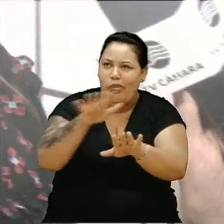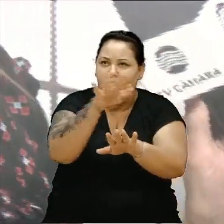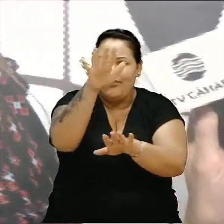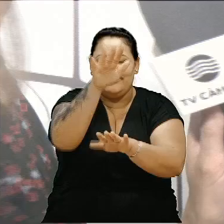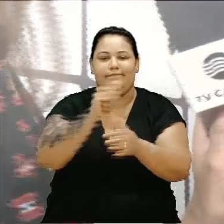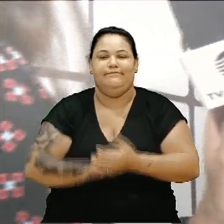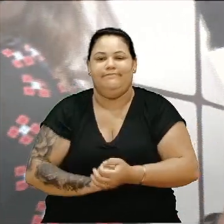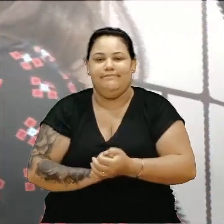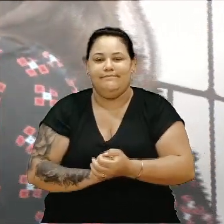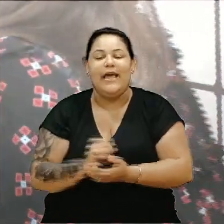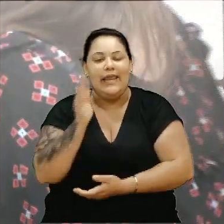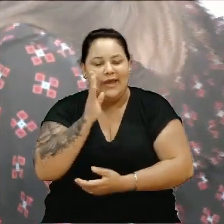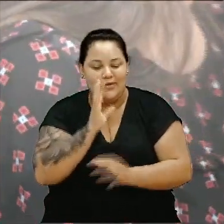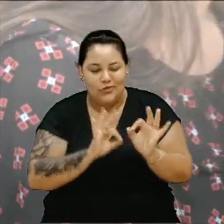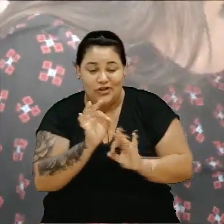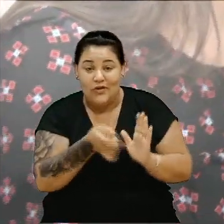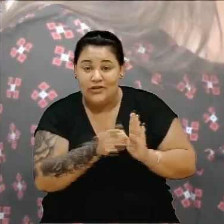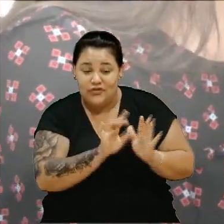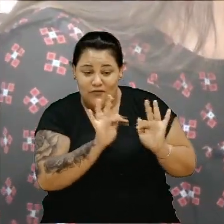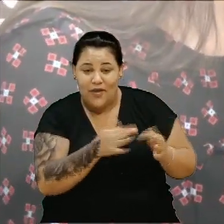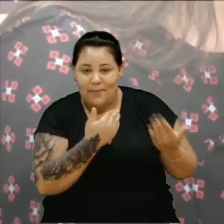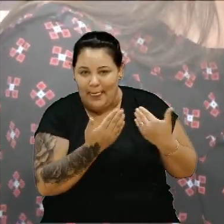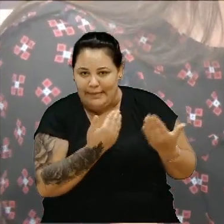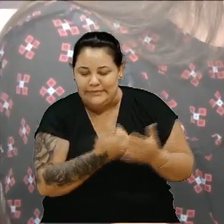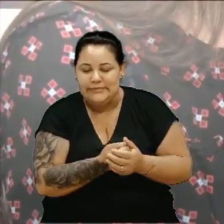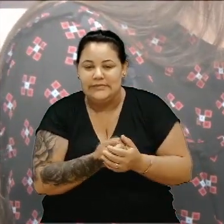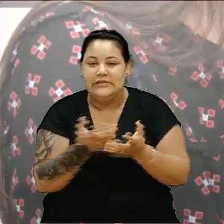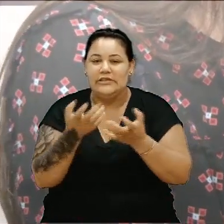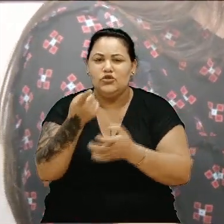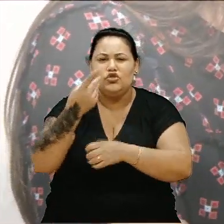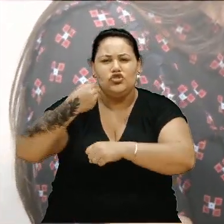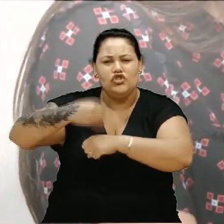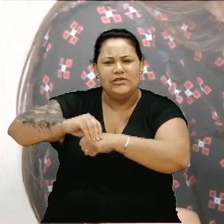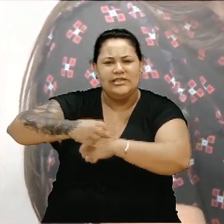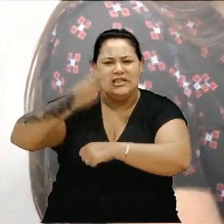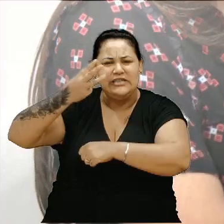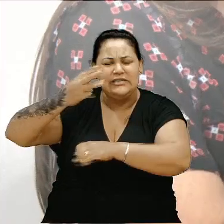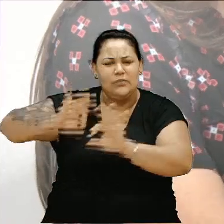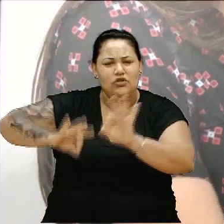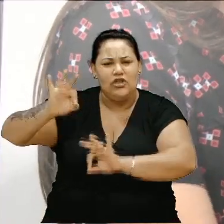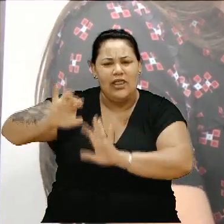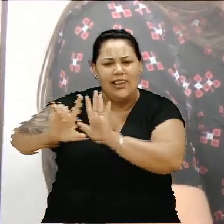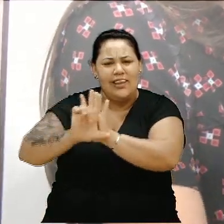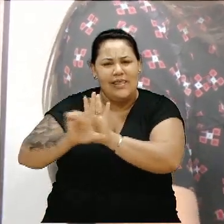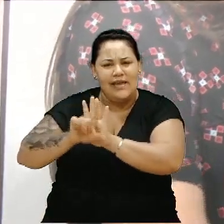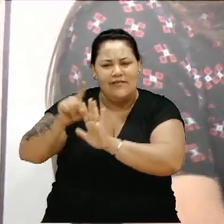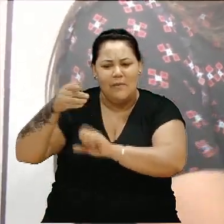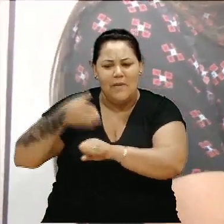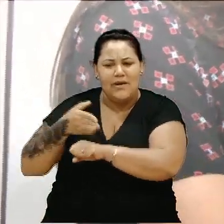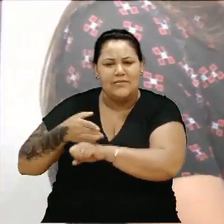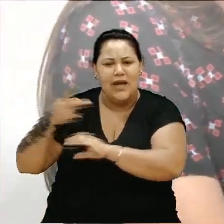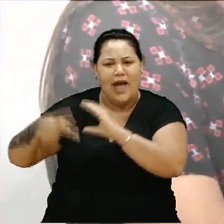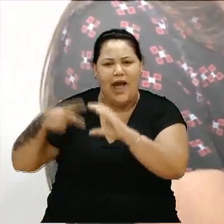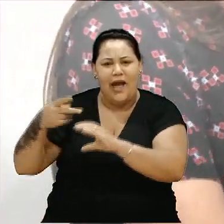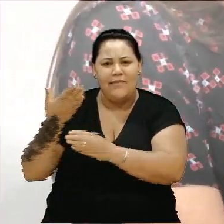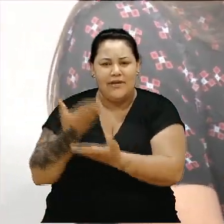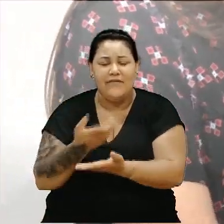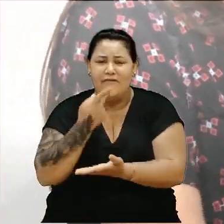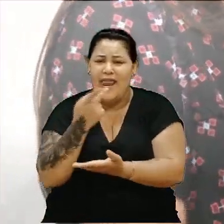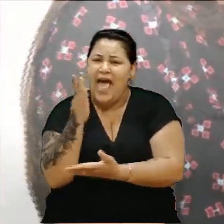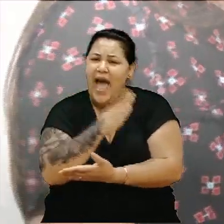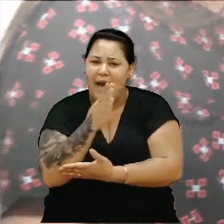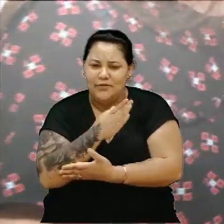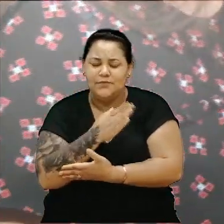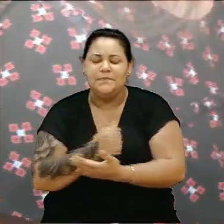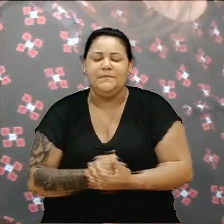legal esse projeto. Antes de finalizar contigo, você também indicou 3 projetos de lei aí que vão tramitar na casa. Vamos falar um pouquinho rapidamente